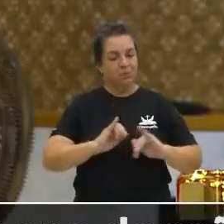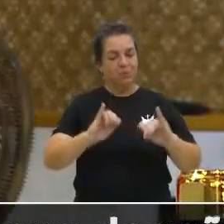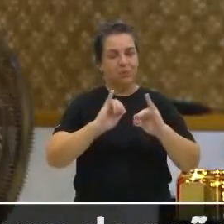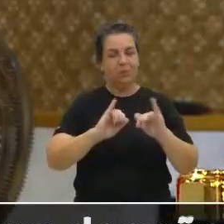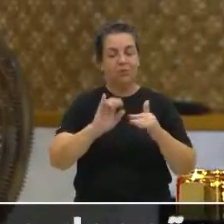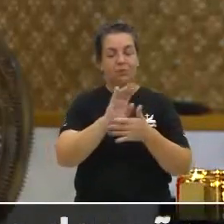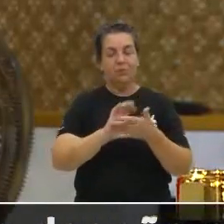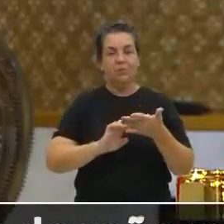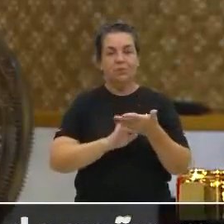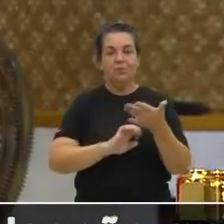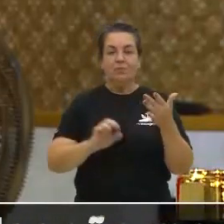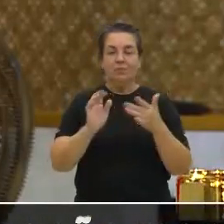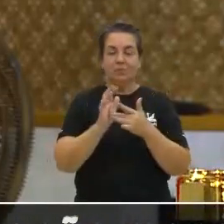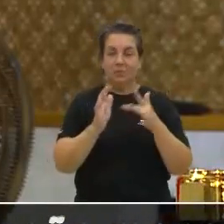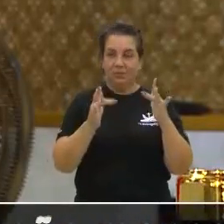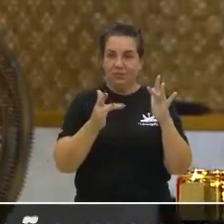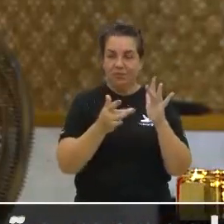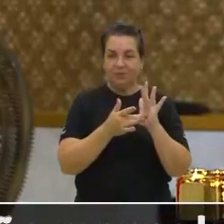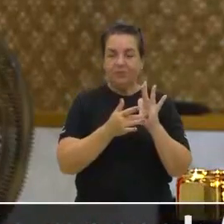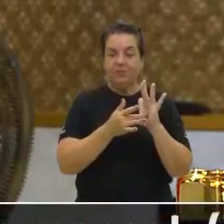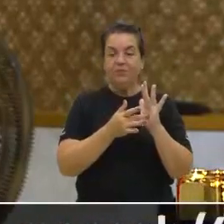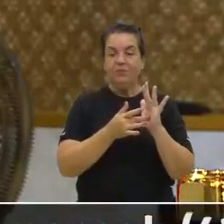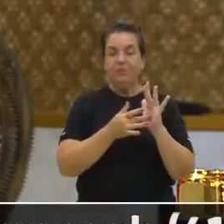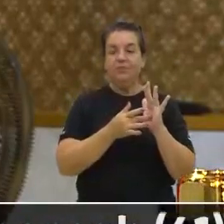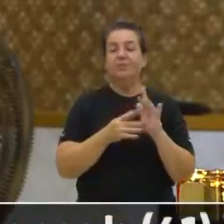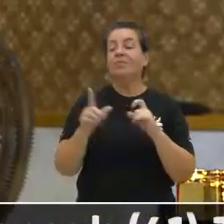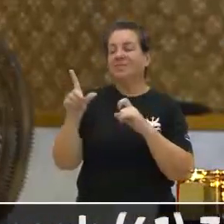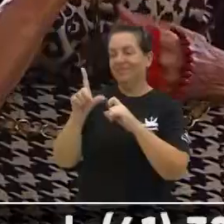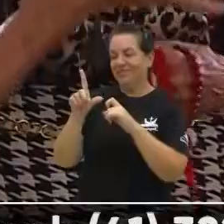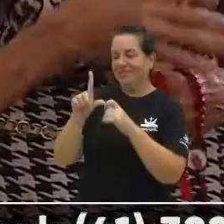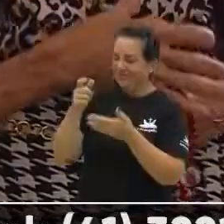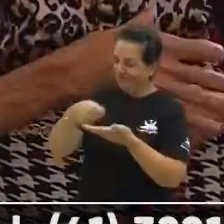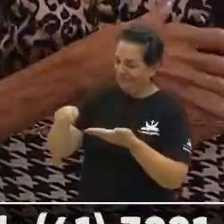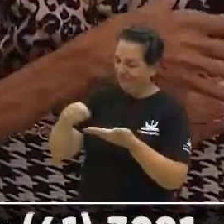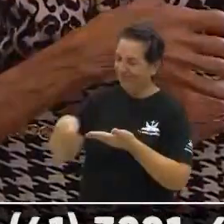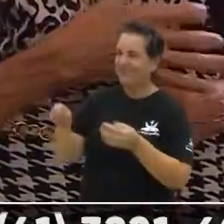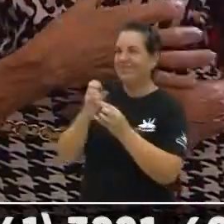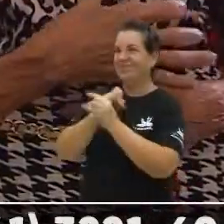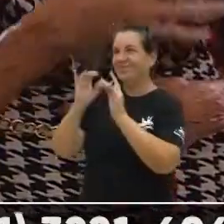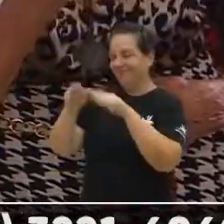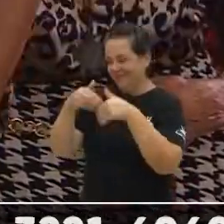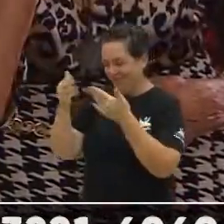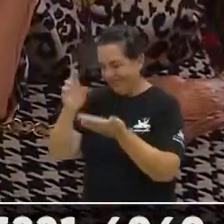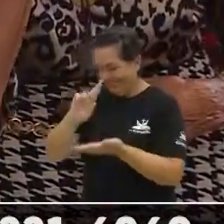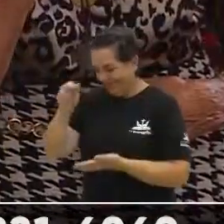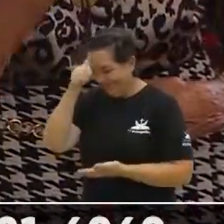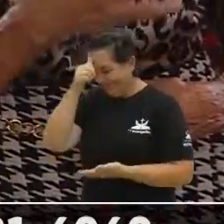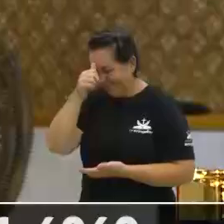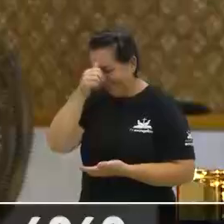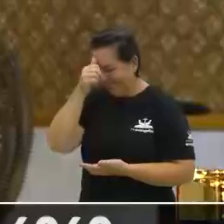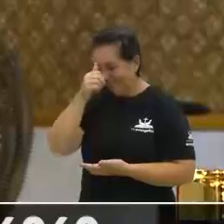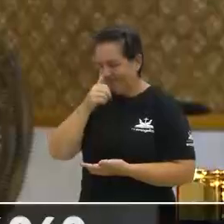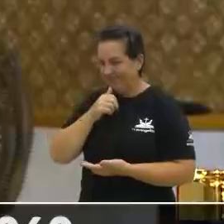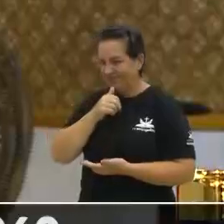Proclamação do Evangelho de Jesus Cristo segundo Lucas. Glória a vós, Senhor.